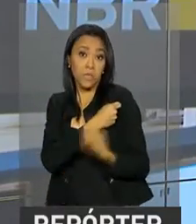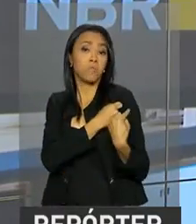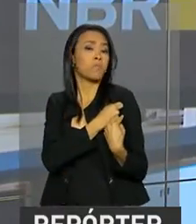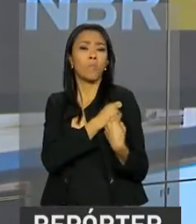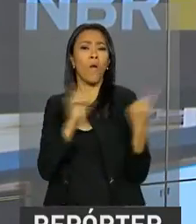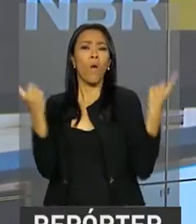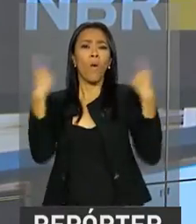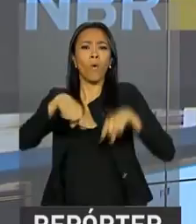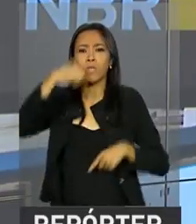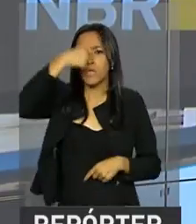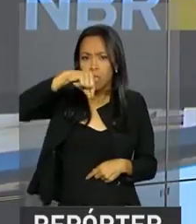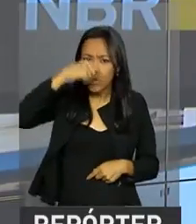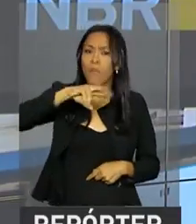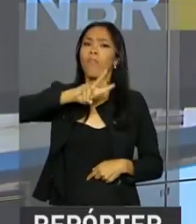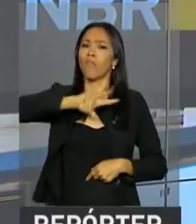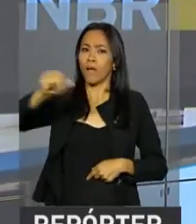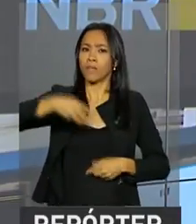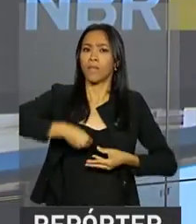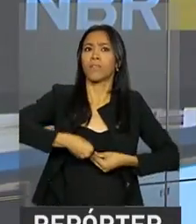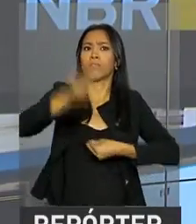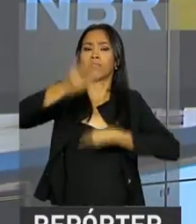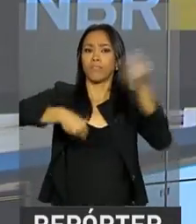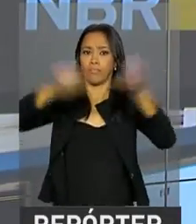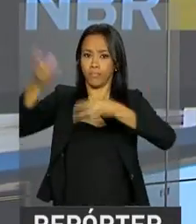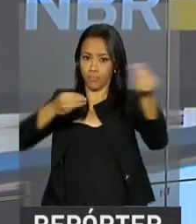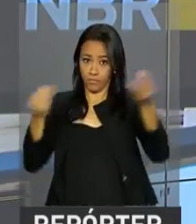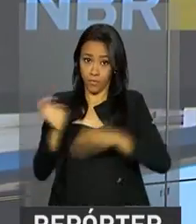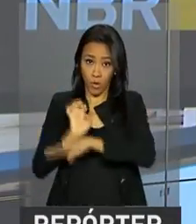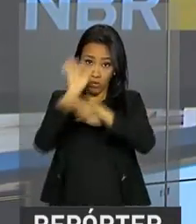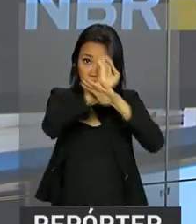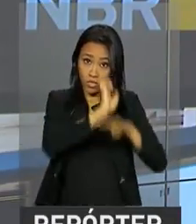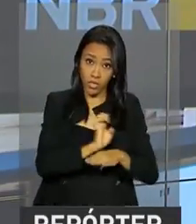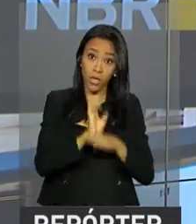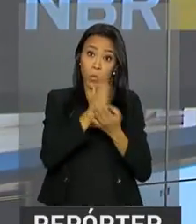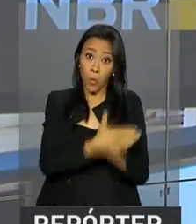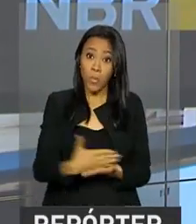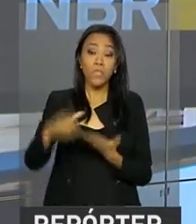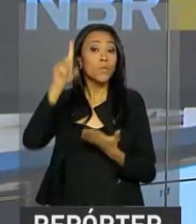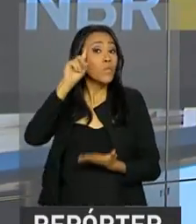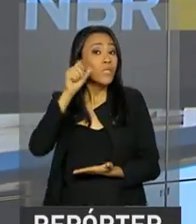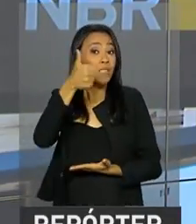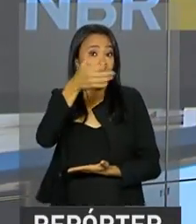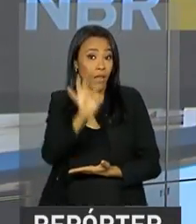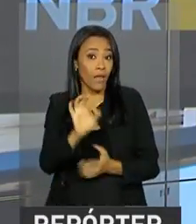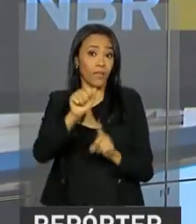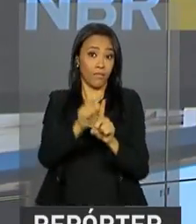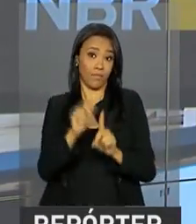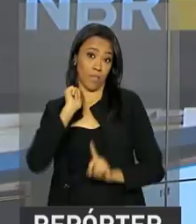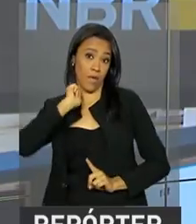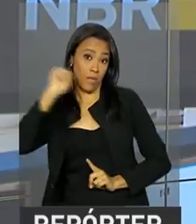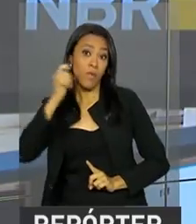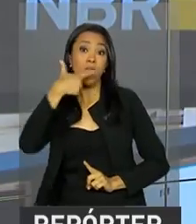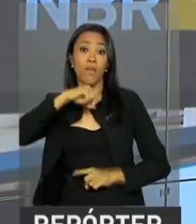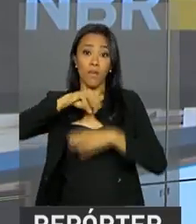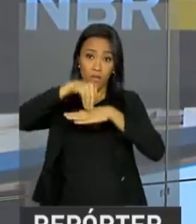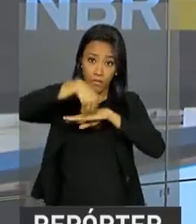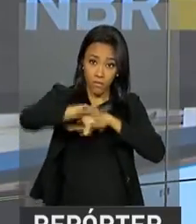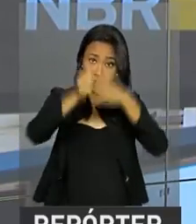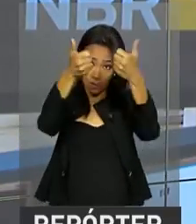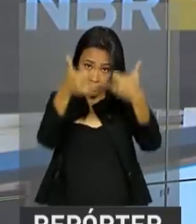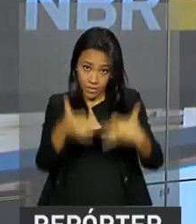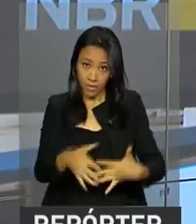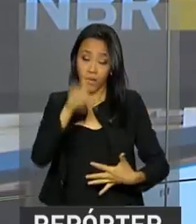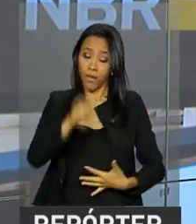vão começar a ser enviadas aos estados a partir do dia 10 de abril quem traz as informações pra gente é o